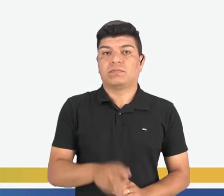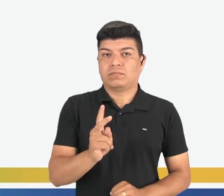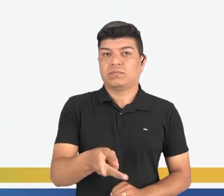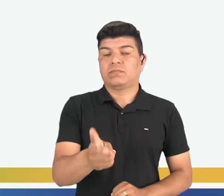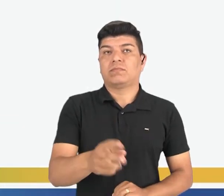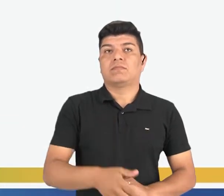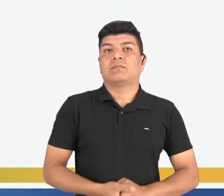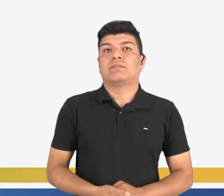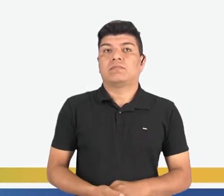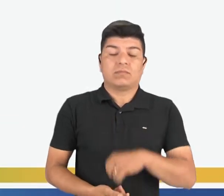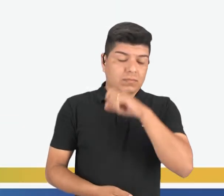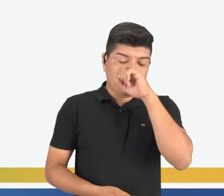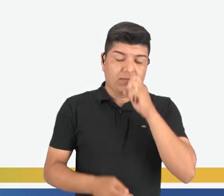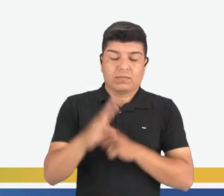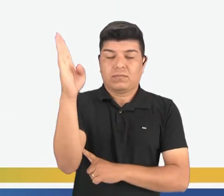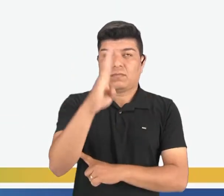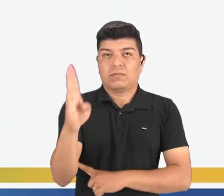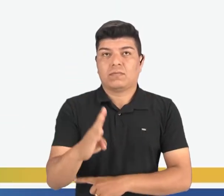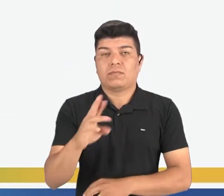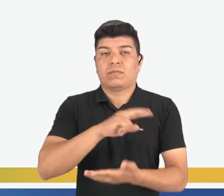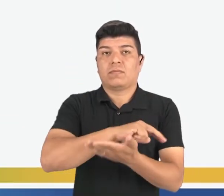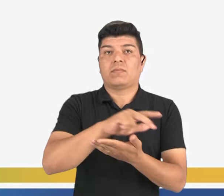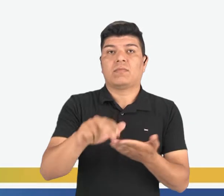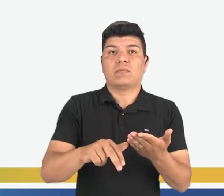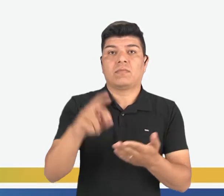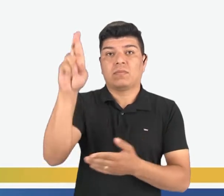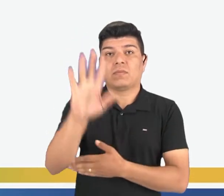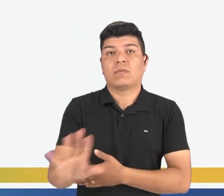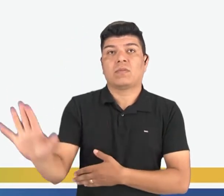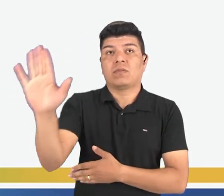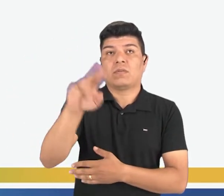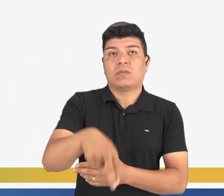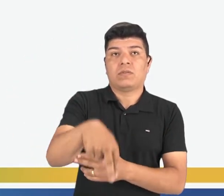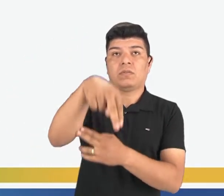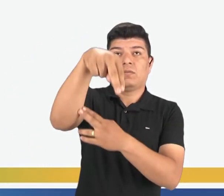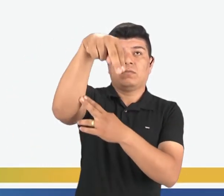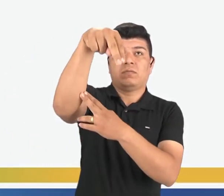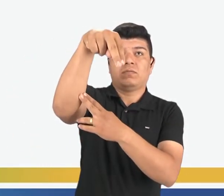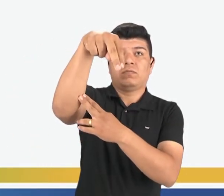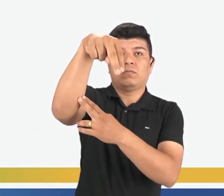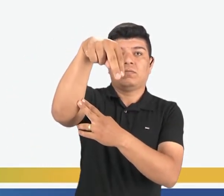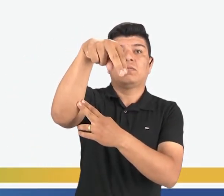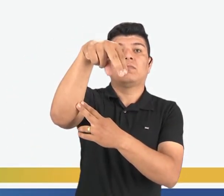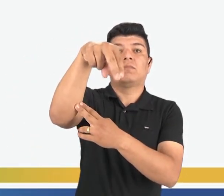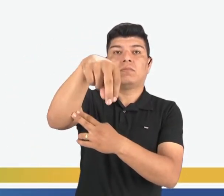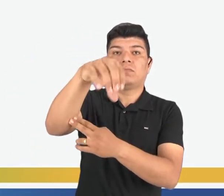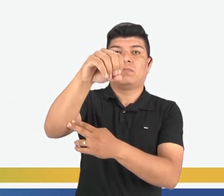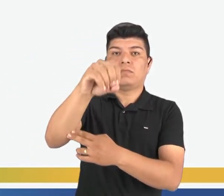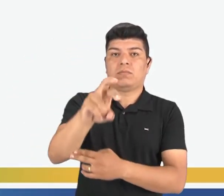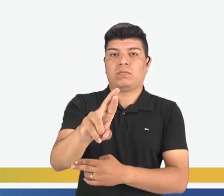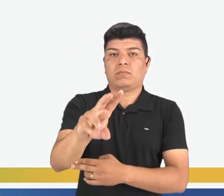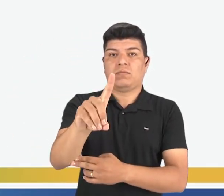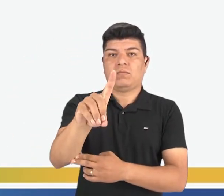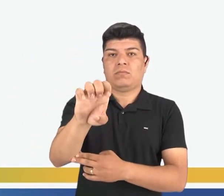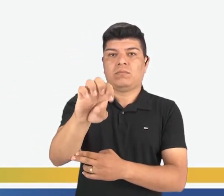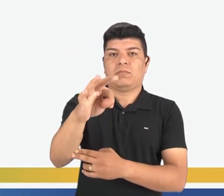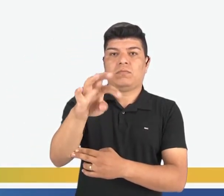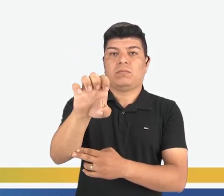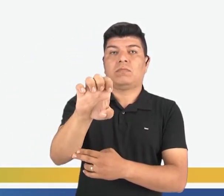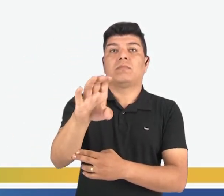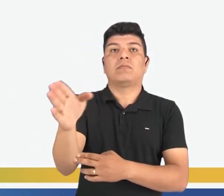Continuando. No Brasil, ó, tem várias regiões. Aqui é região norte, região nordeste,